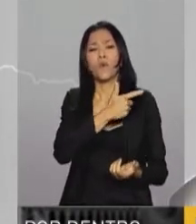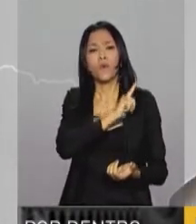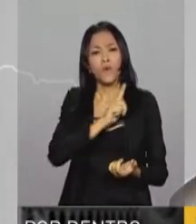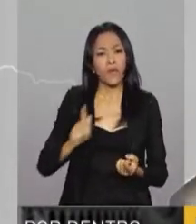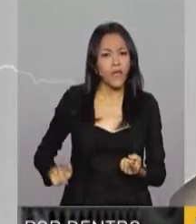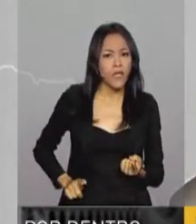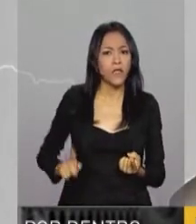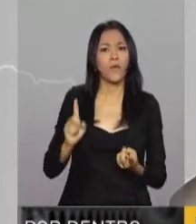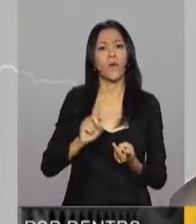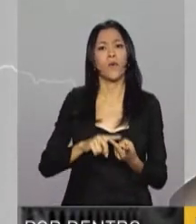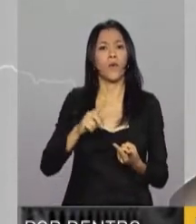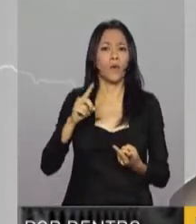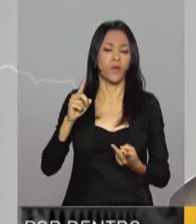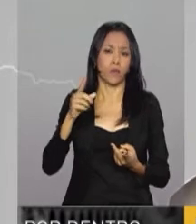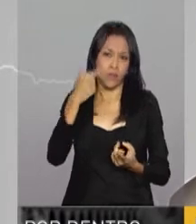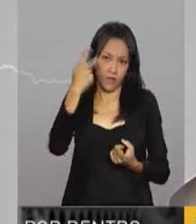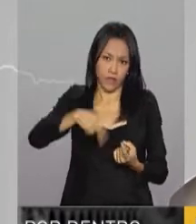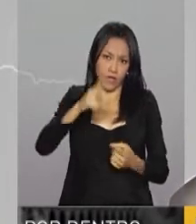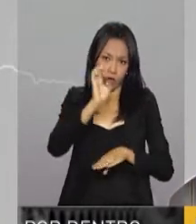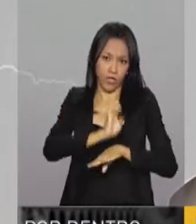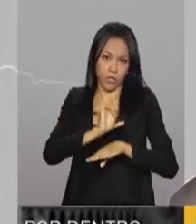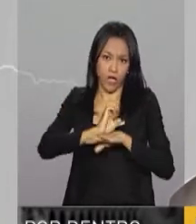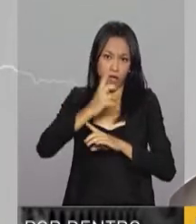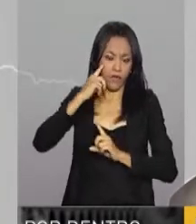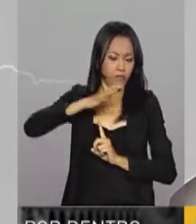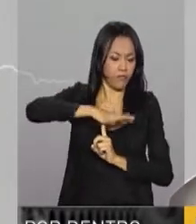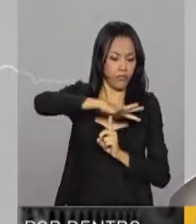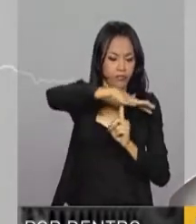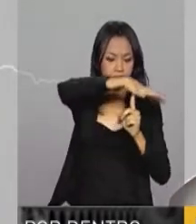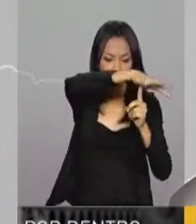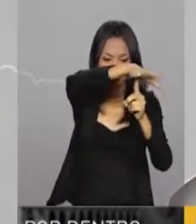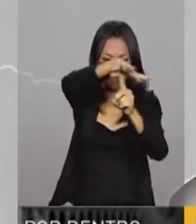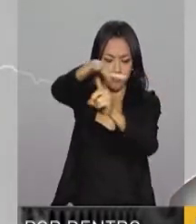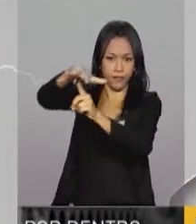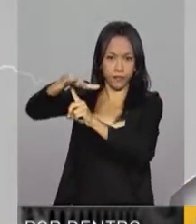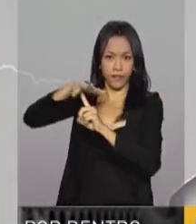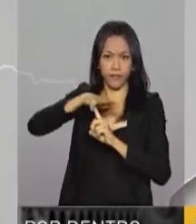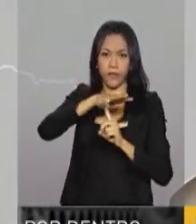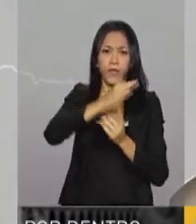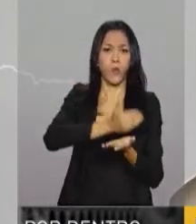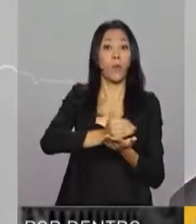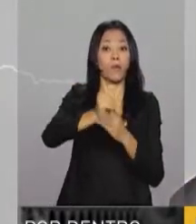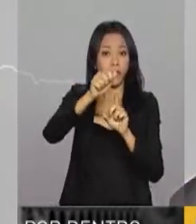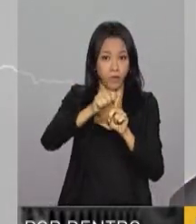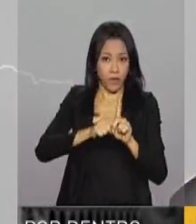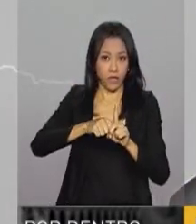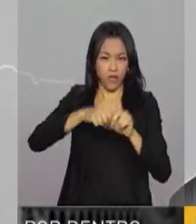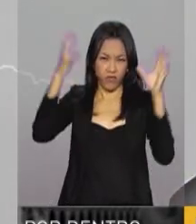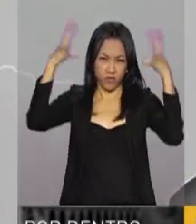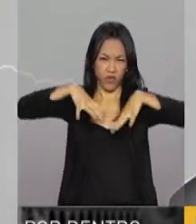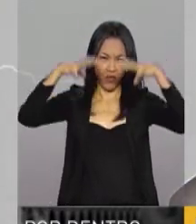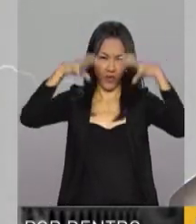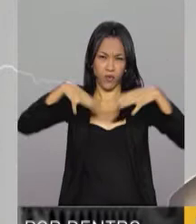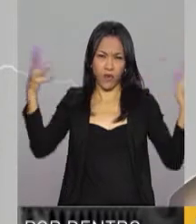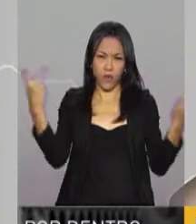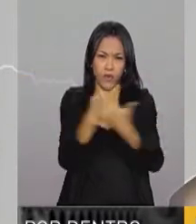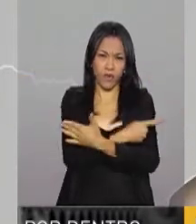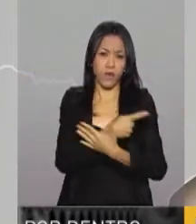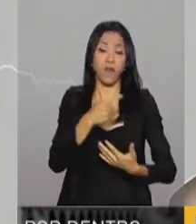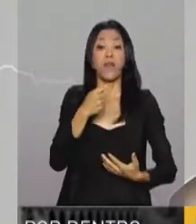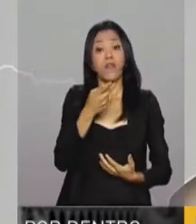sobrevoaram a acuidade afetadas pelos temporais do início do mês né na oportunidade o senhor disse que alguns recursos